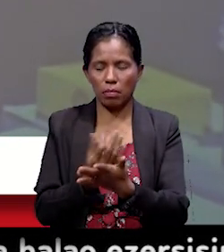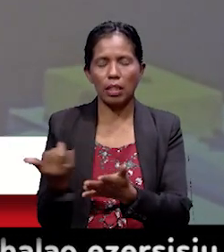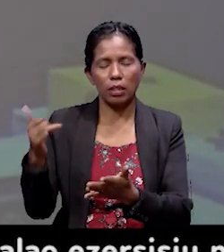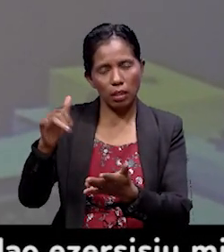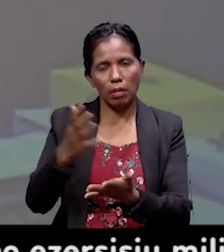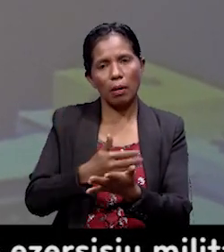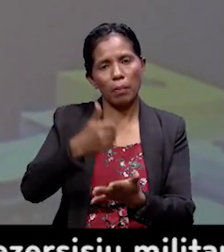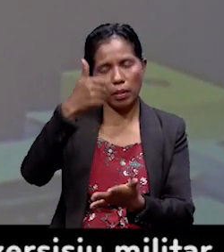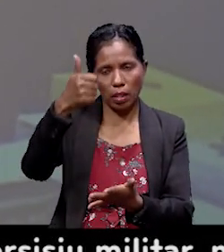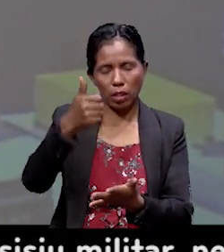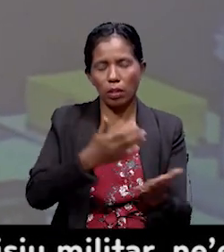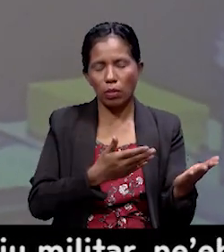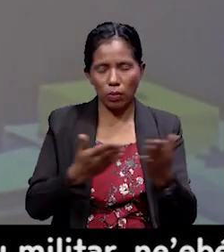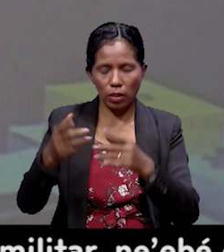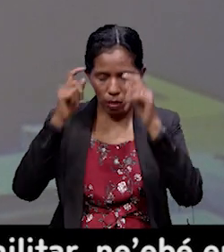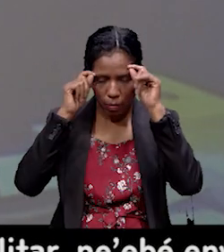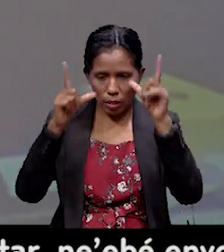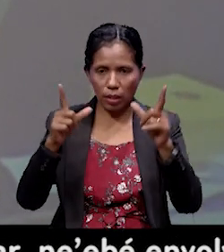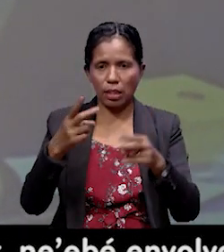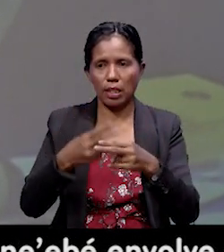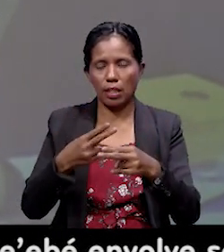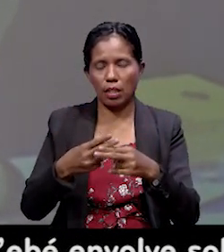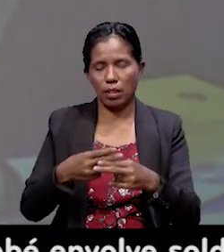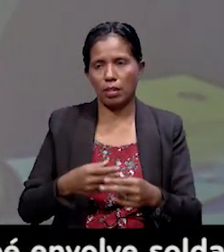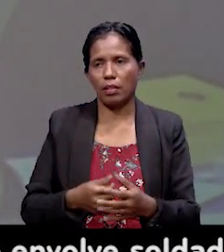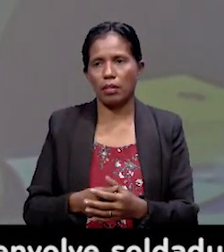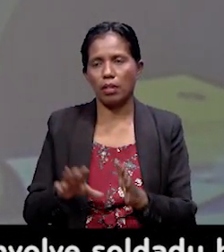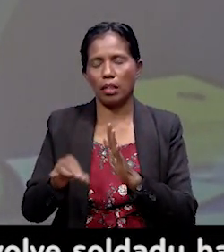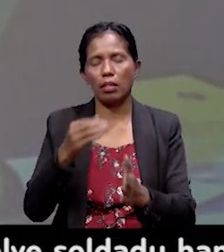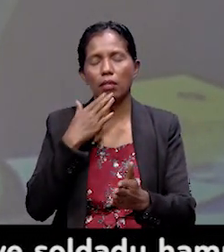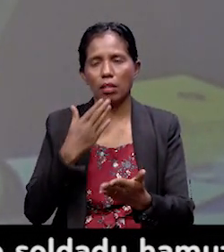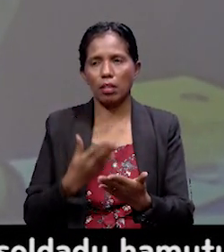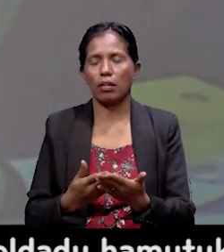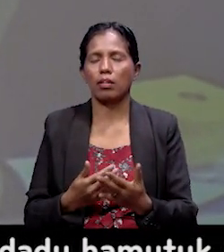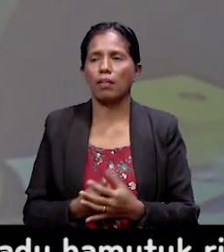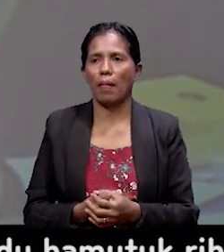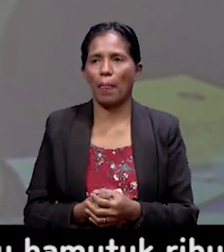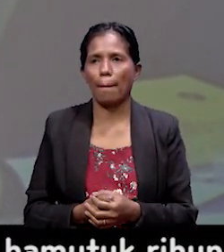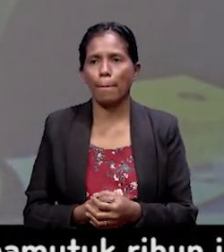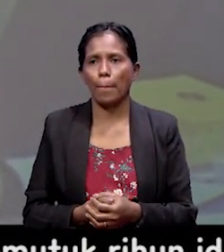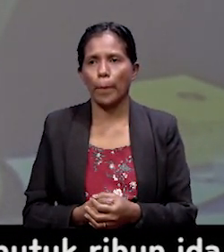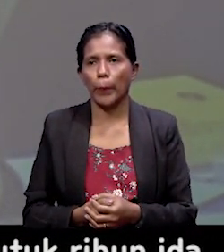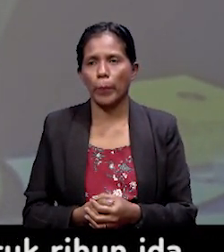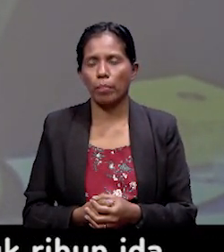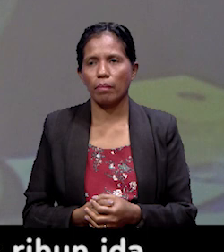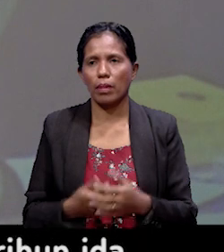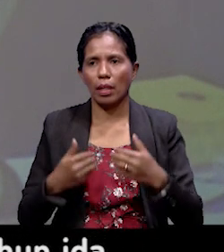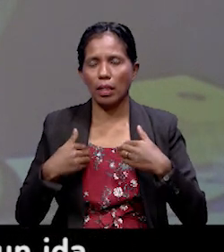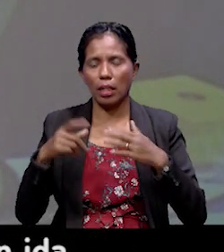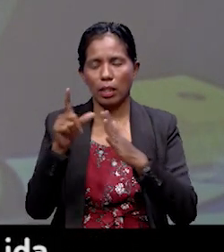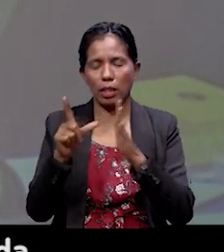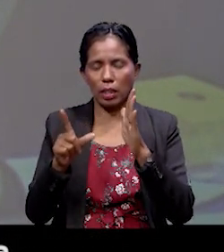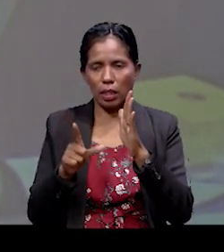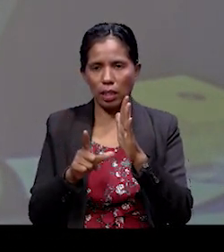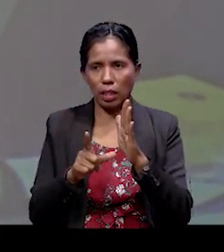que nersa retan valor dia que retan nene. Ne ihe ni ne kategori, ihe ne ihe le